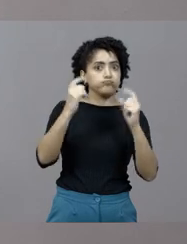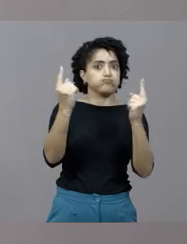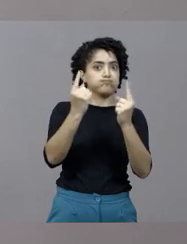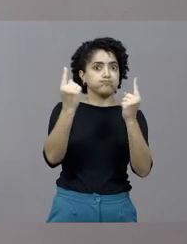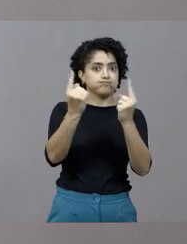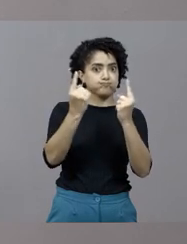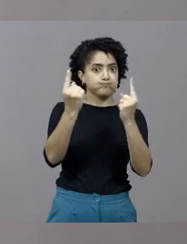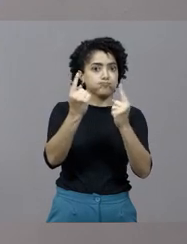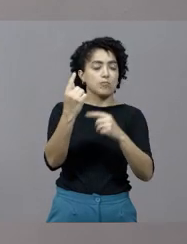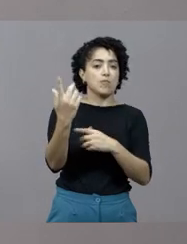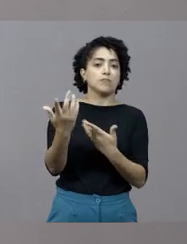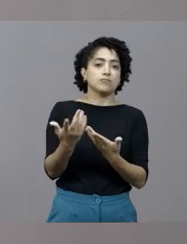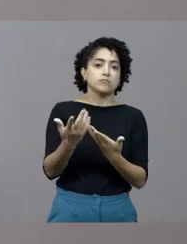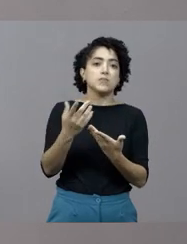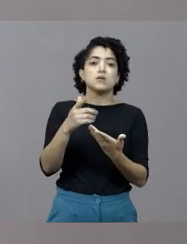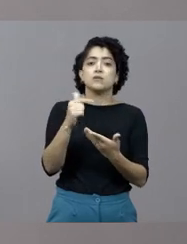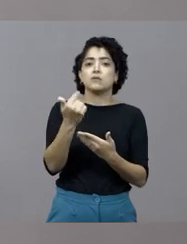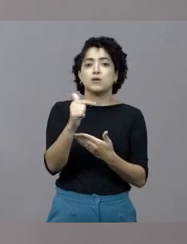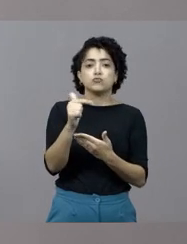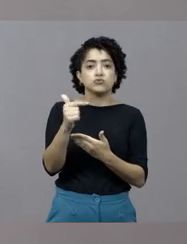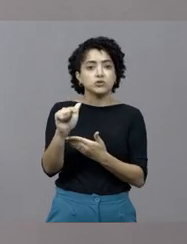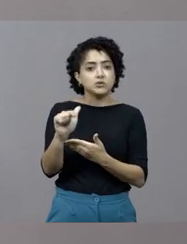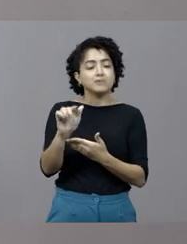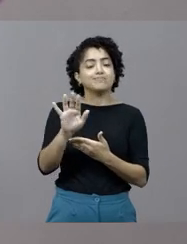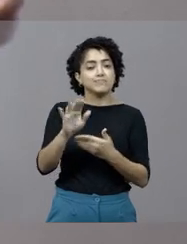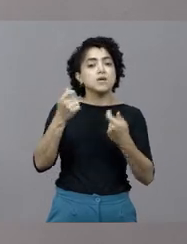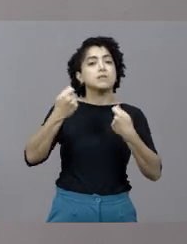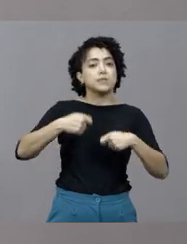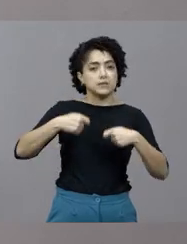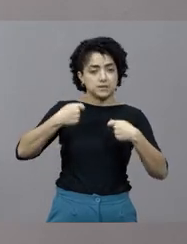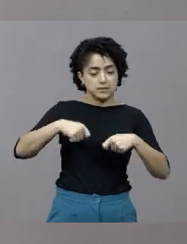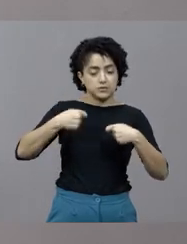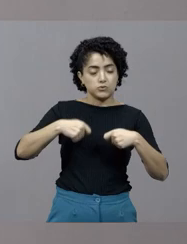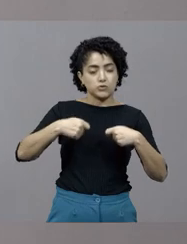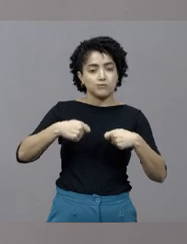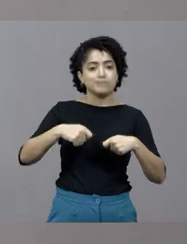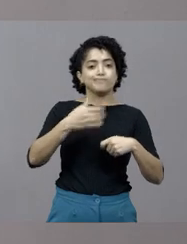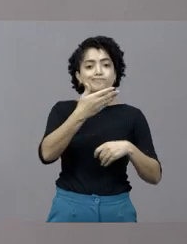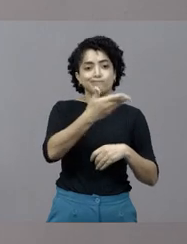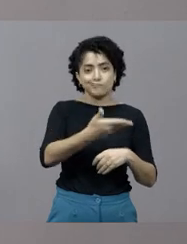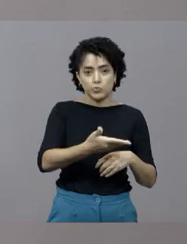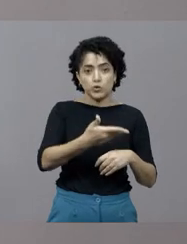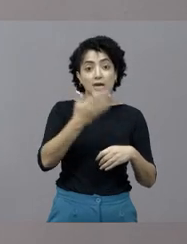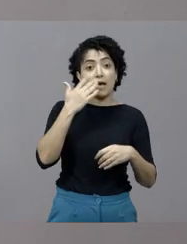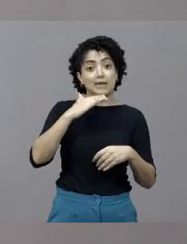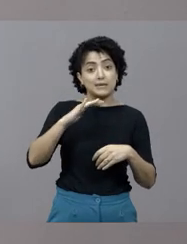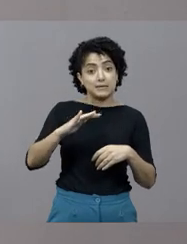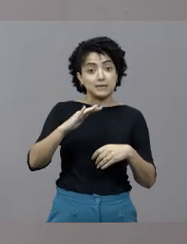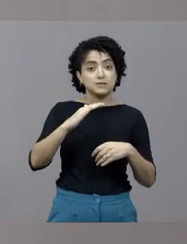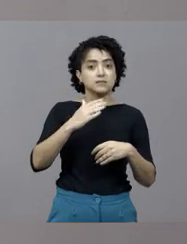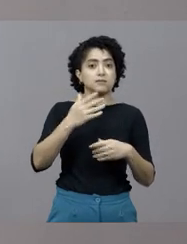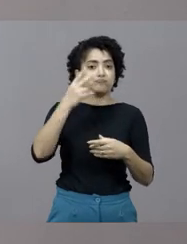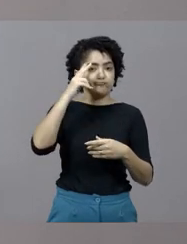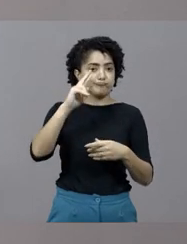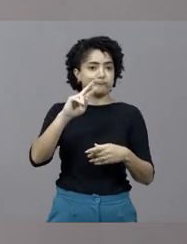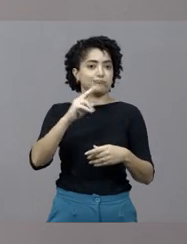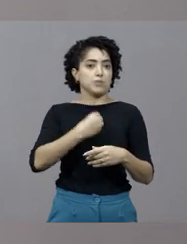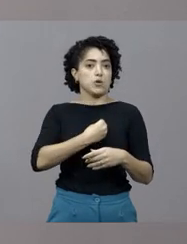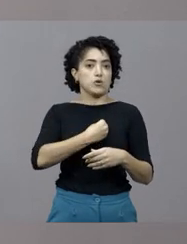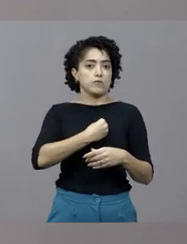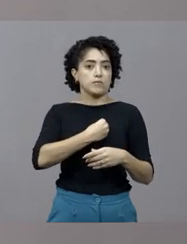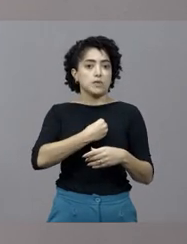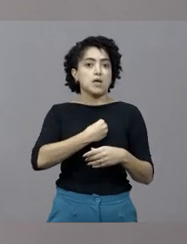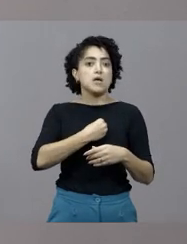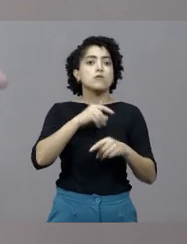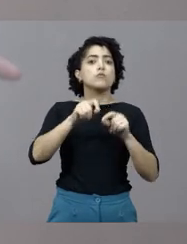haveria. E, de fato, precisaram. Essa criança não pôde ser transferida pelo serviço aeromédico do estado. Sabe o que tiveram que